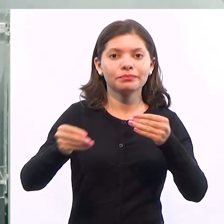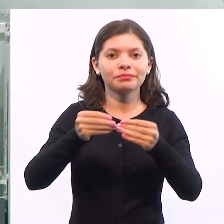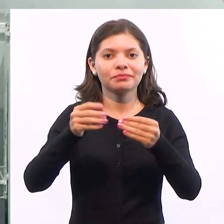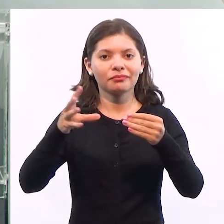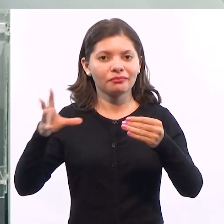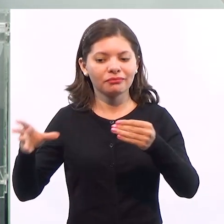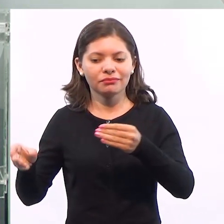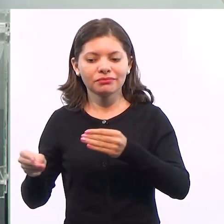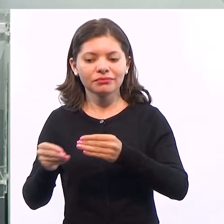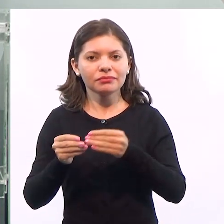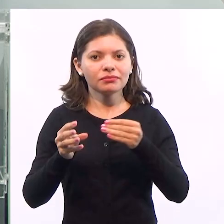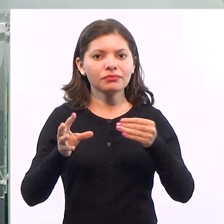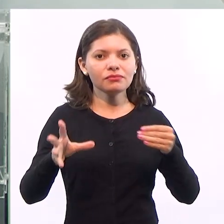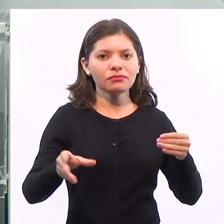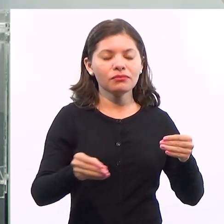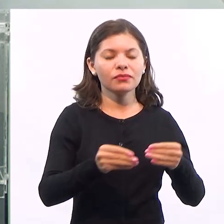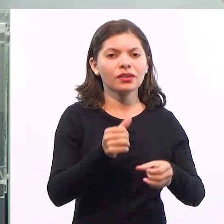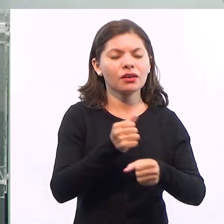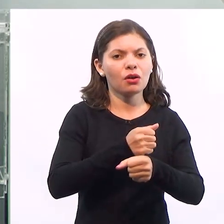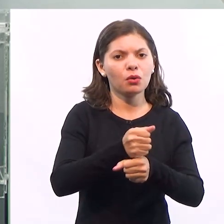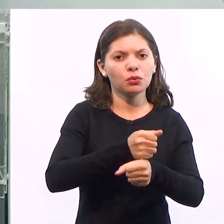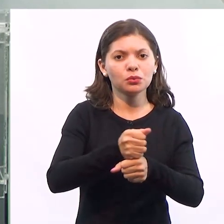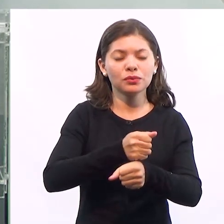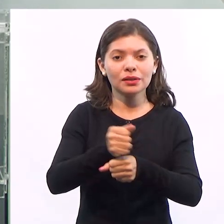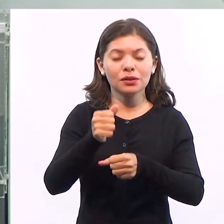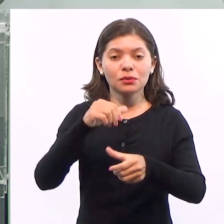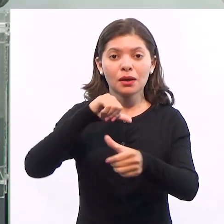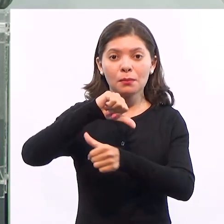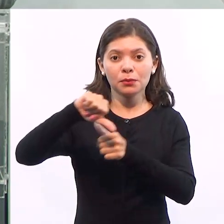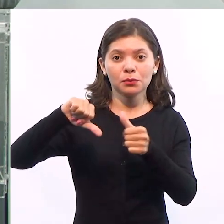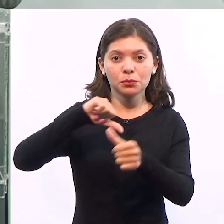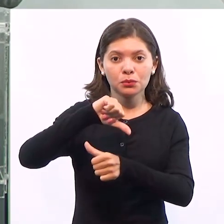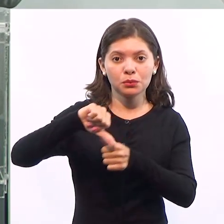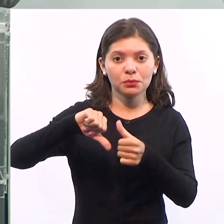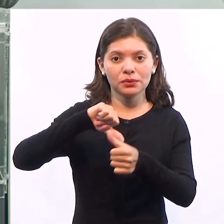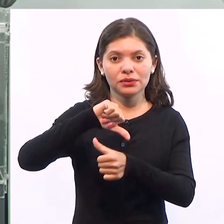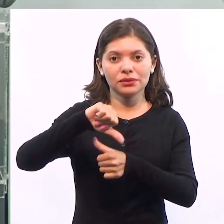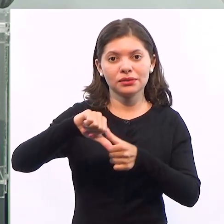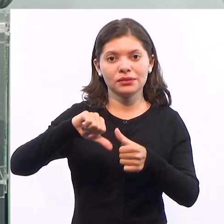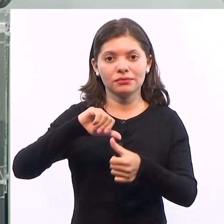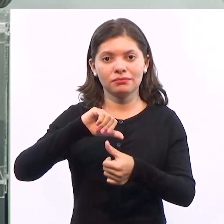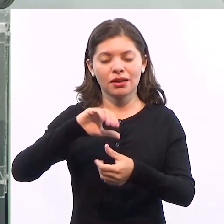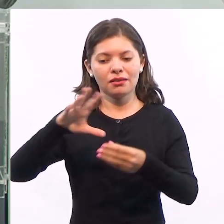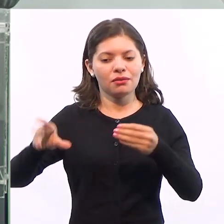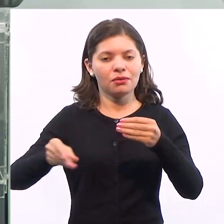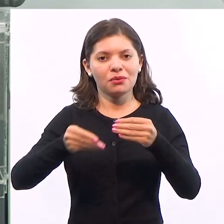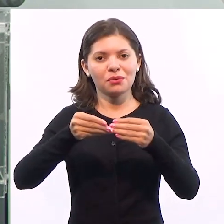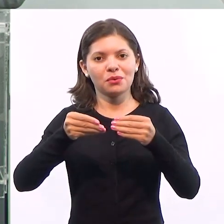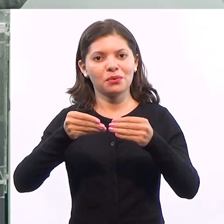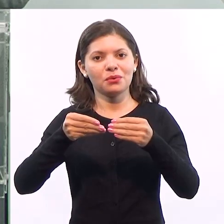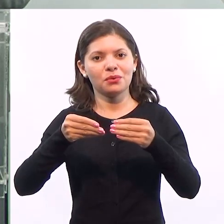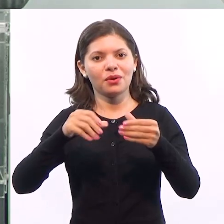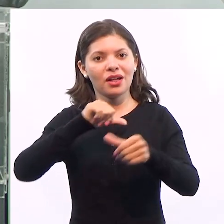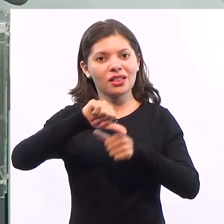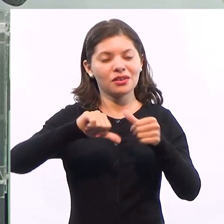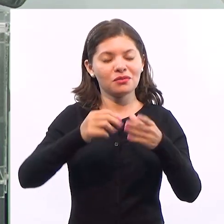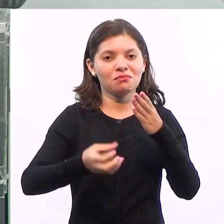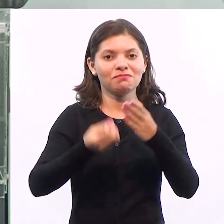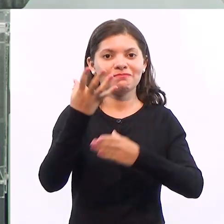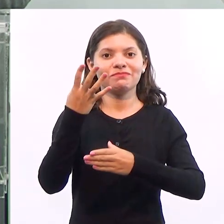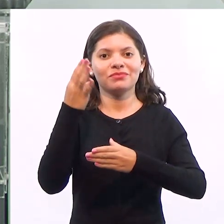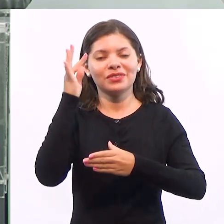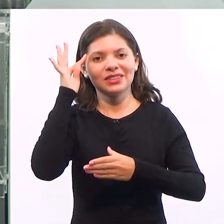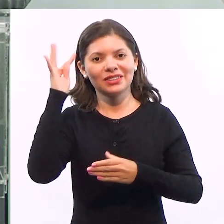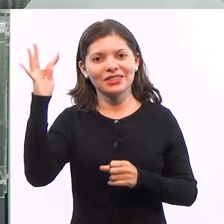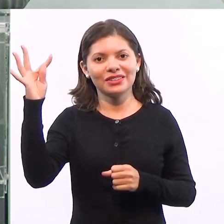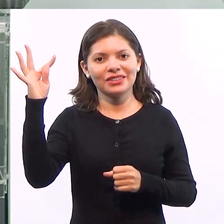aqui, que ao longo dos anos, com a mudança de vários fatores, né, foi sendo necessária ser inserida ali e